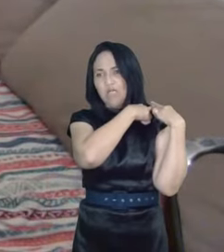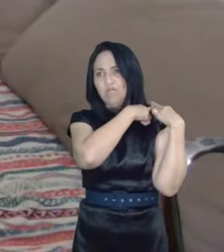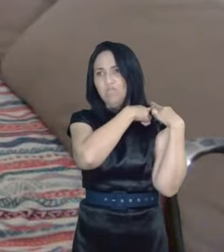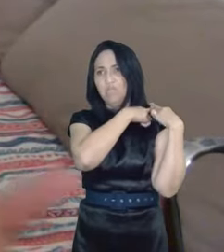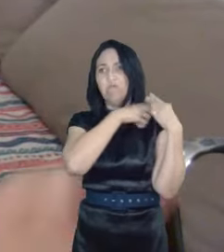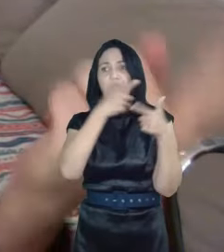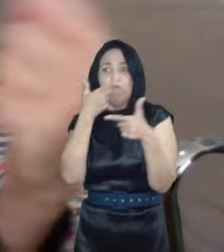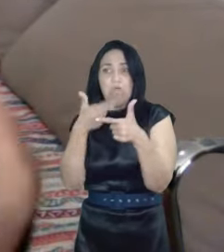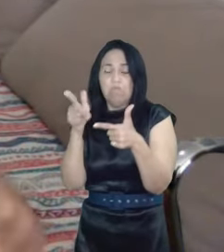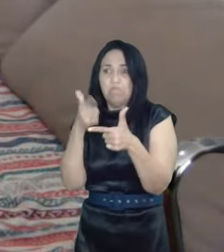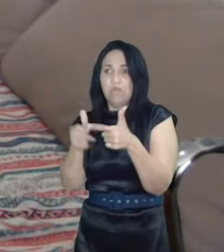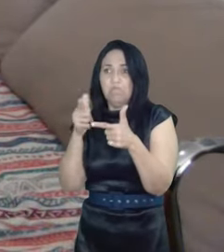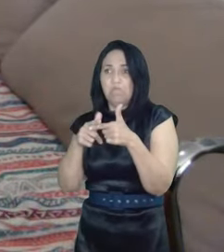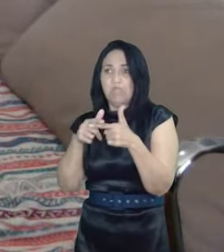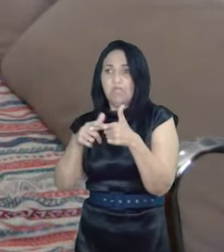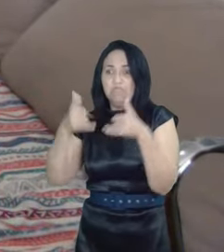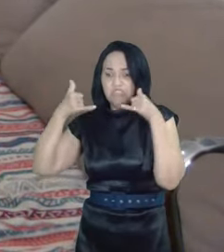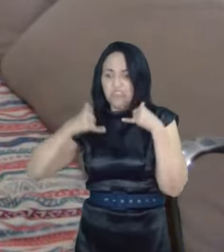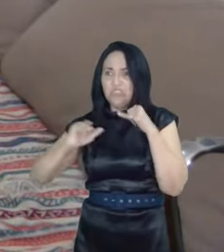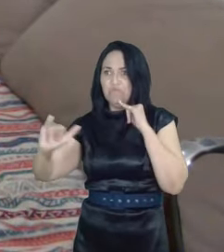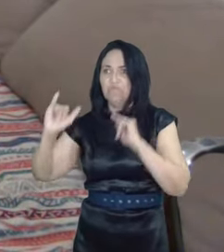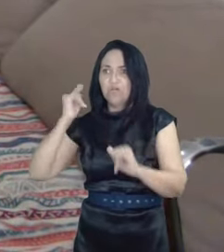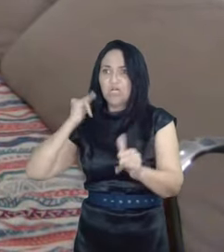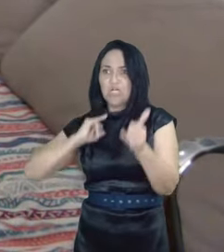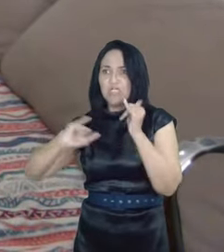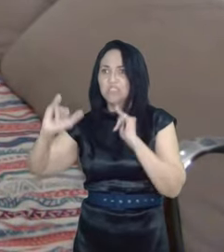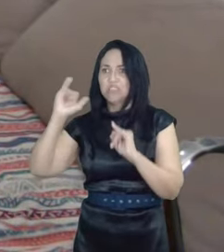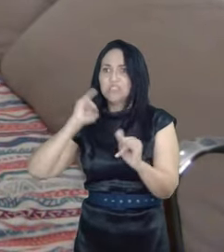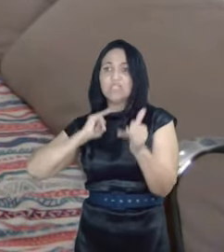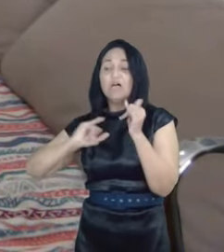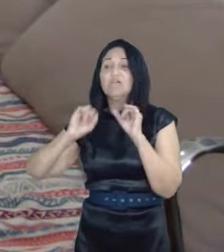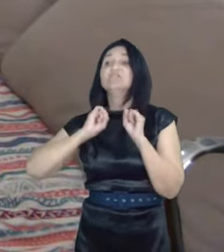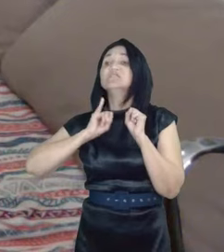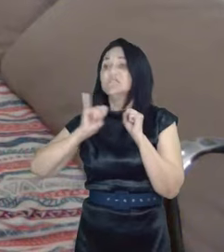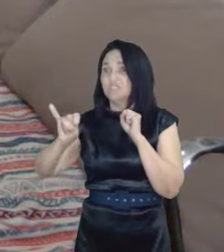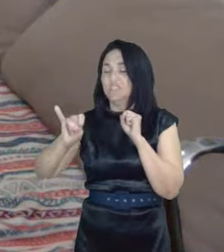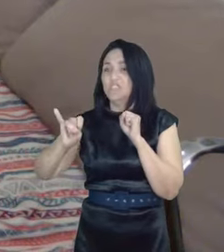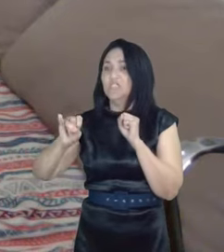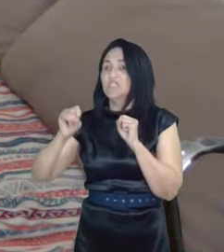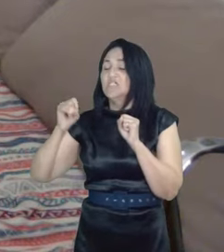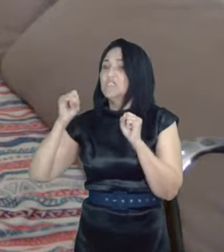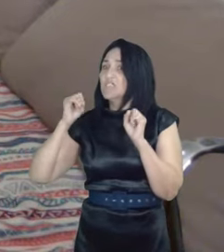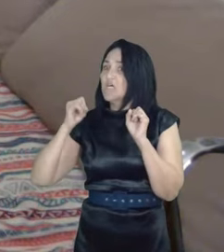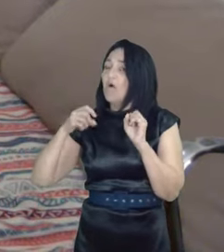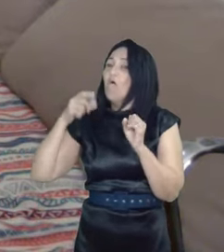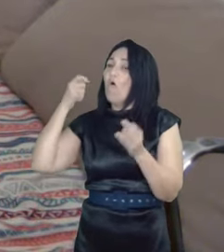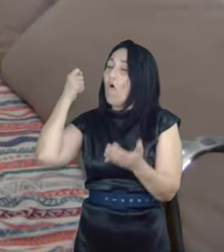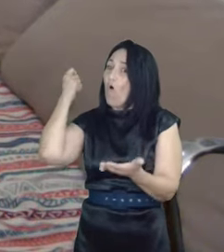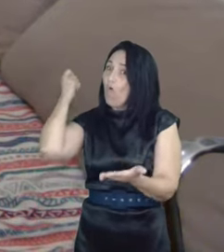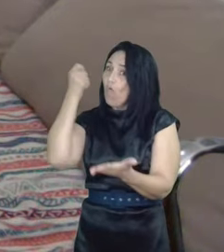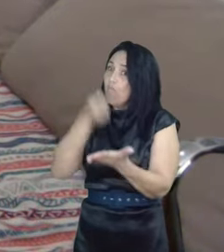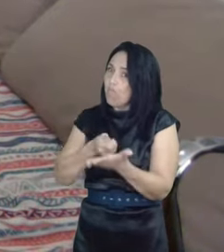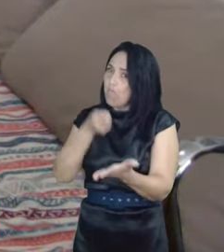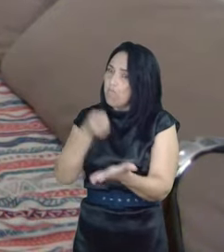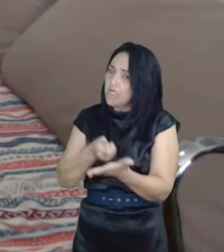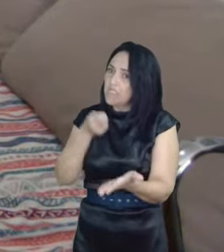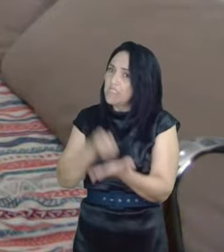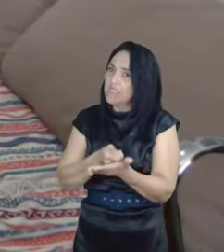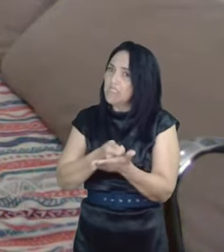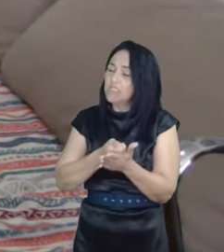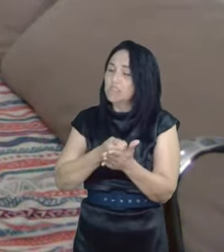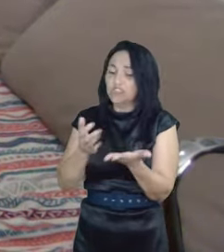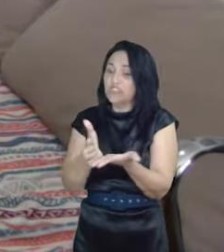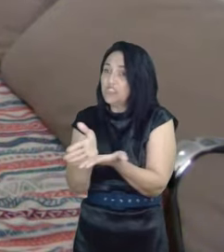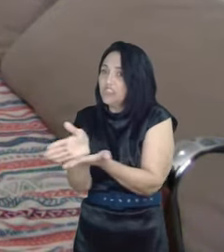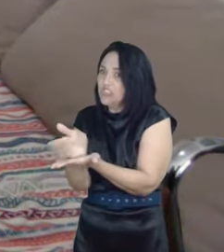de conteúdo que foram gerados por outras pessoas, se não cumprirem uma decisão judicial de remover o conteúdo ali